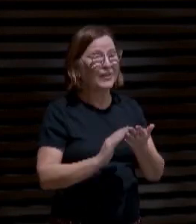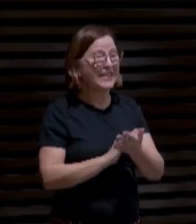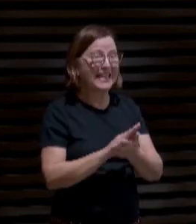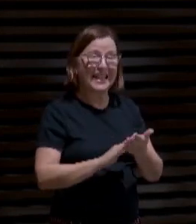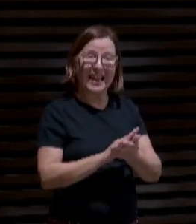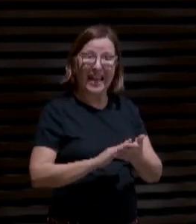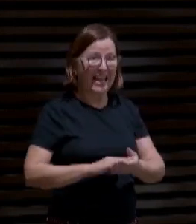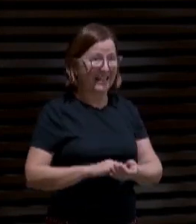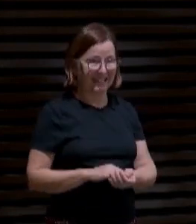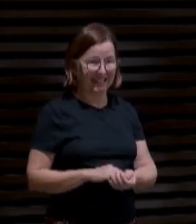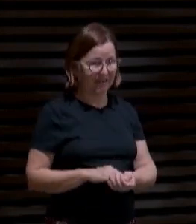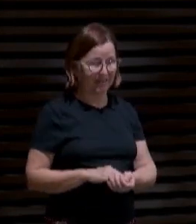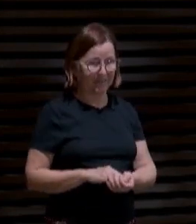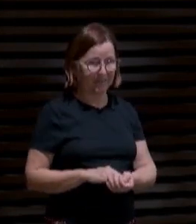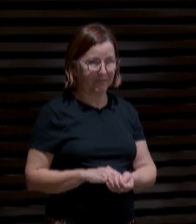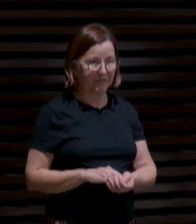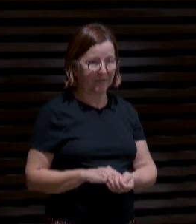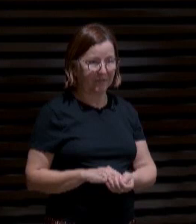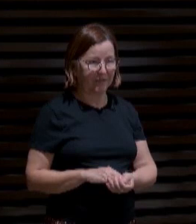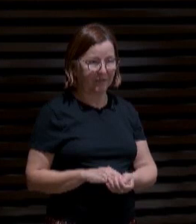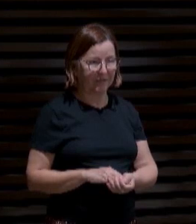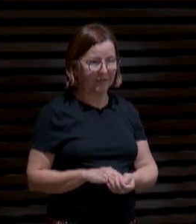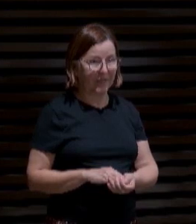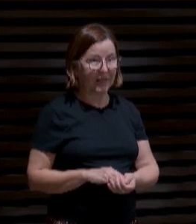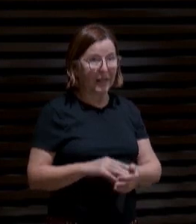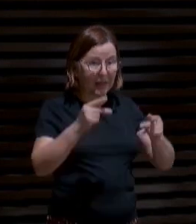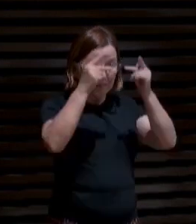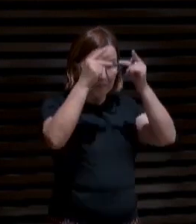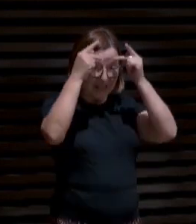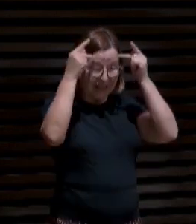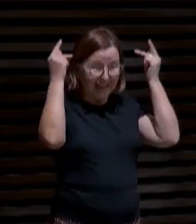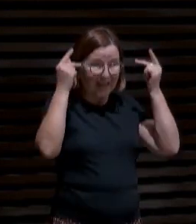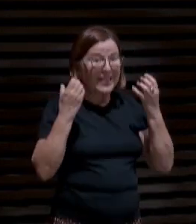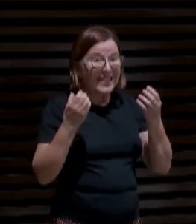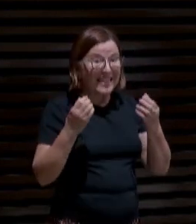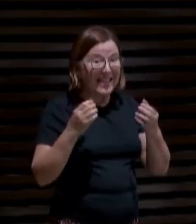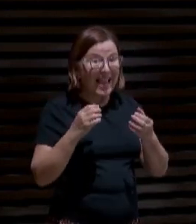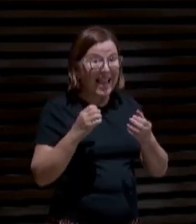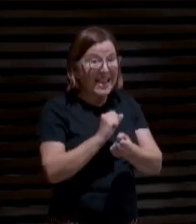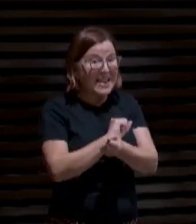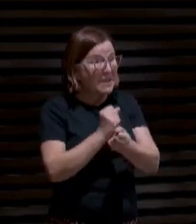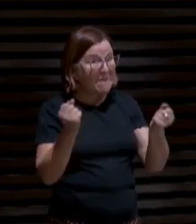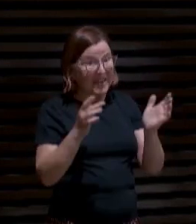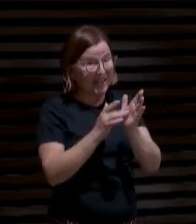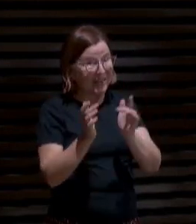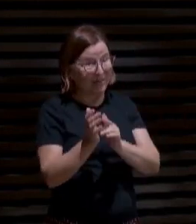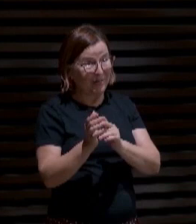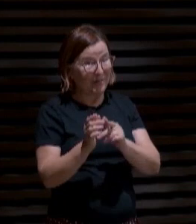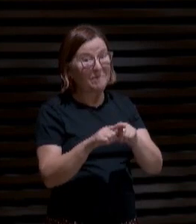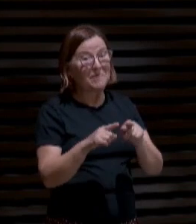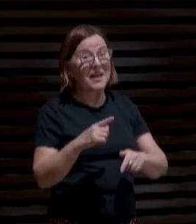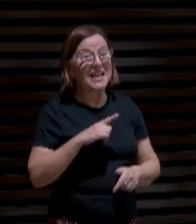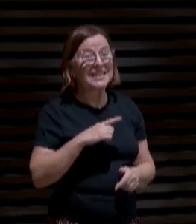tenha cometido qualquer coisa. Parece que ele quer libertar Jesus, mas está temeroso da reação dos judeus, por causa